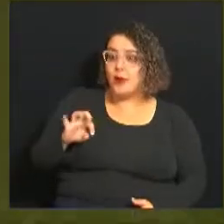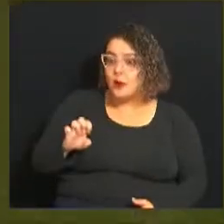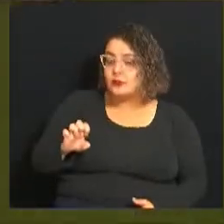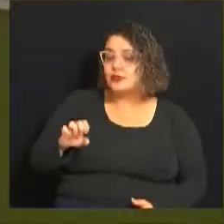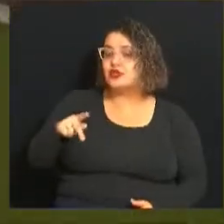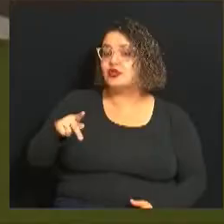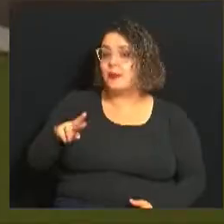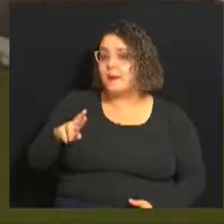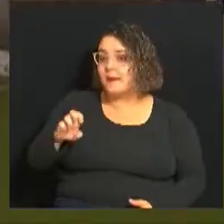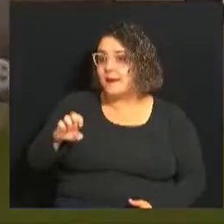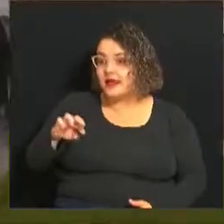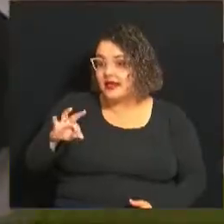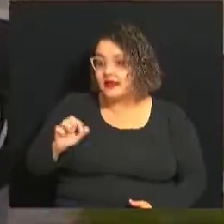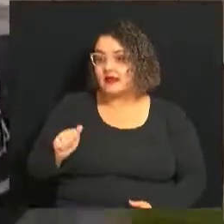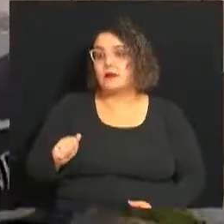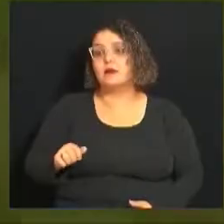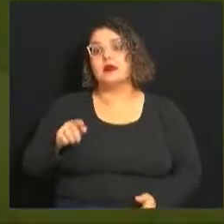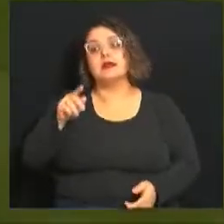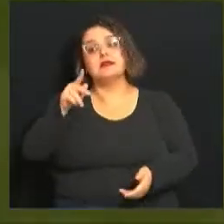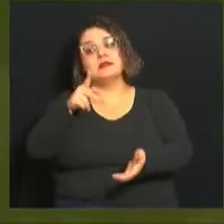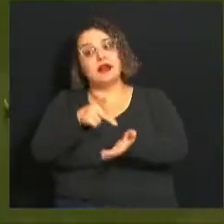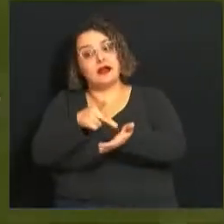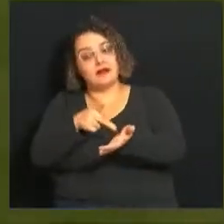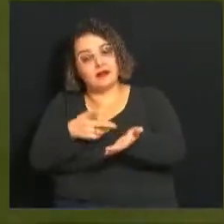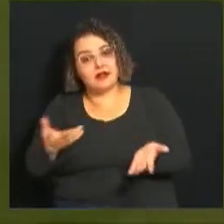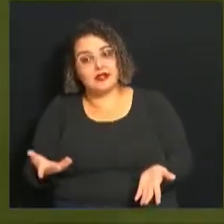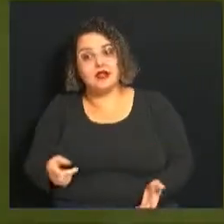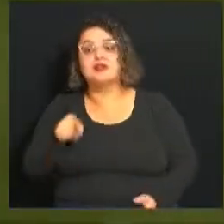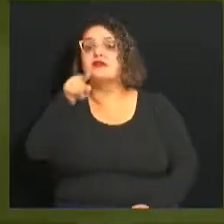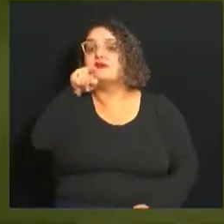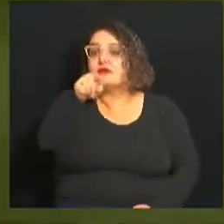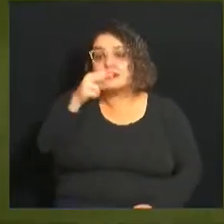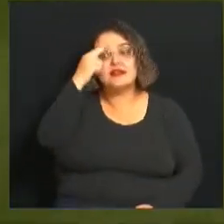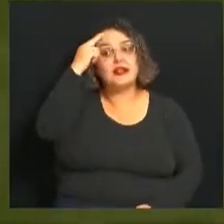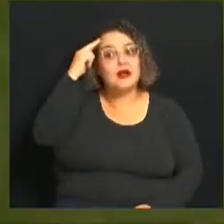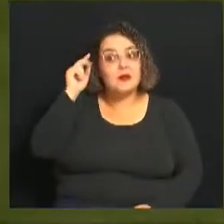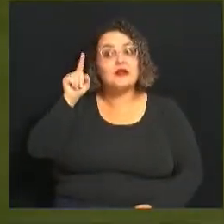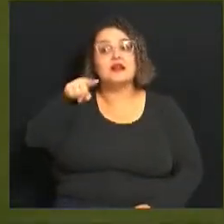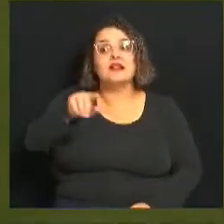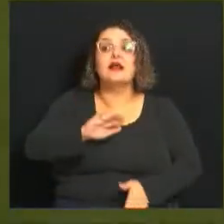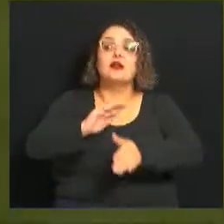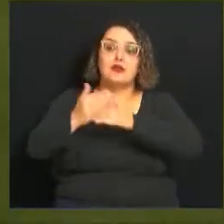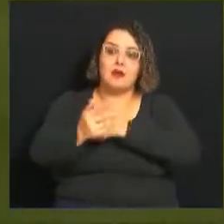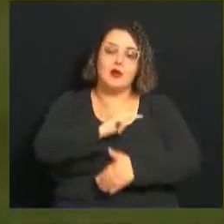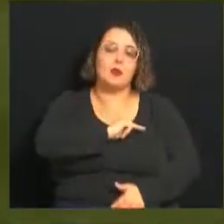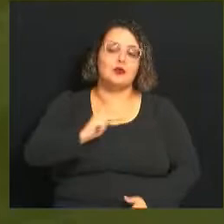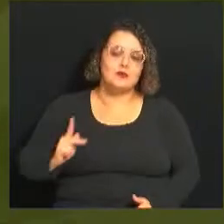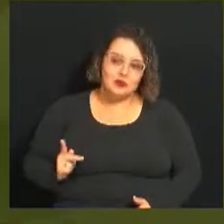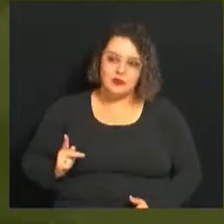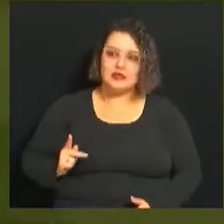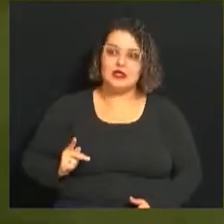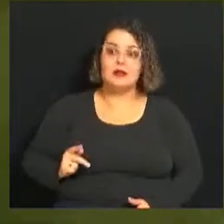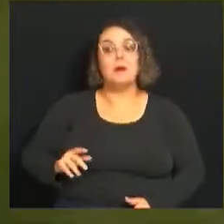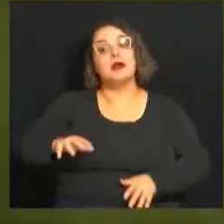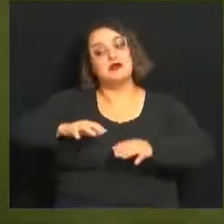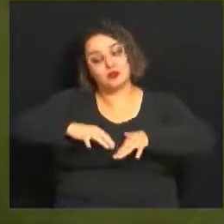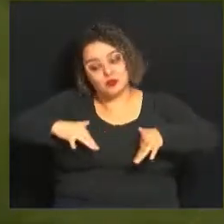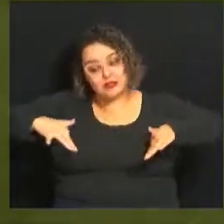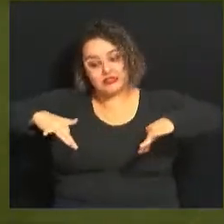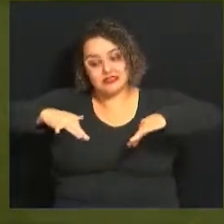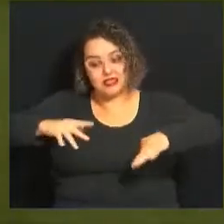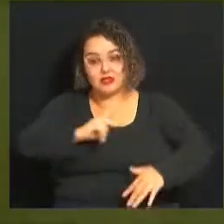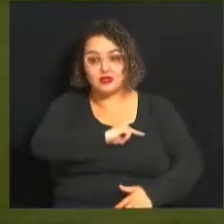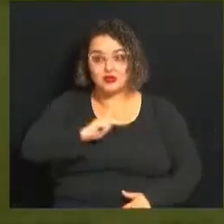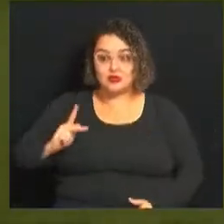no bairro Ponte Preta é você aí, Gabriel Castro, na Câmara Municipal de Campinas. Por outro lado, o estádio Brinco de